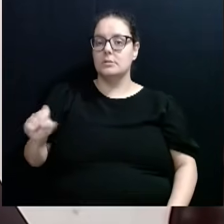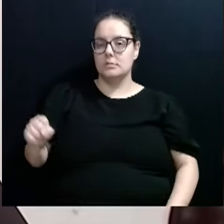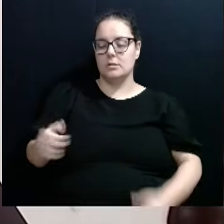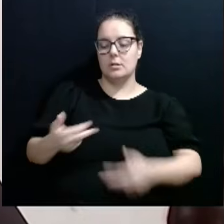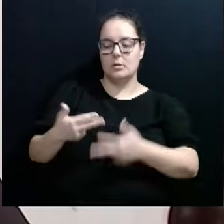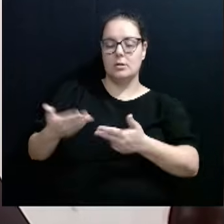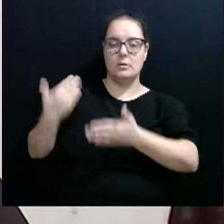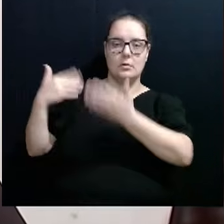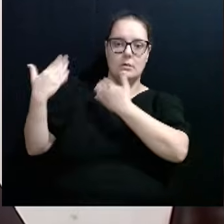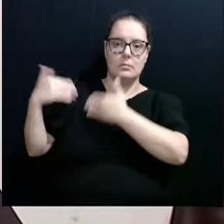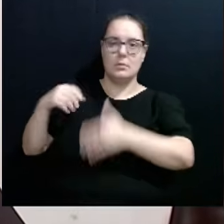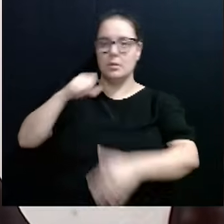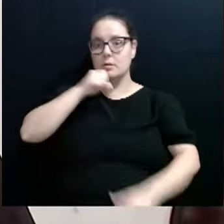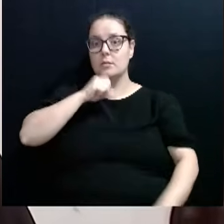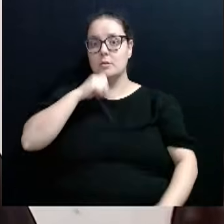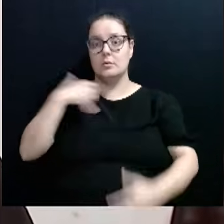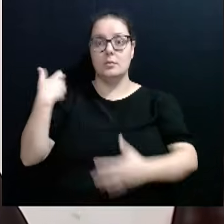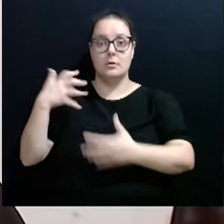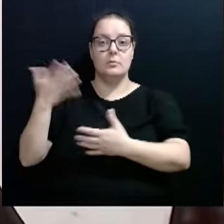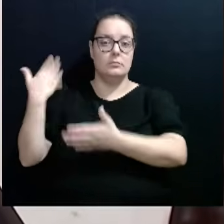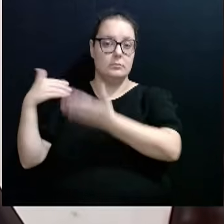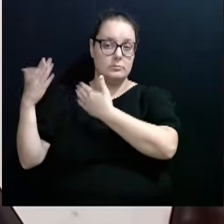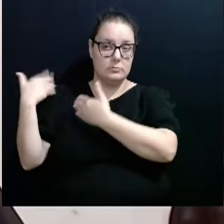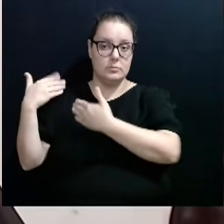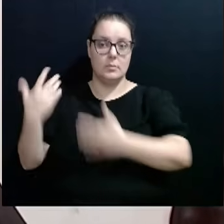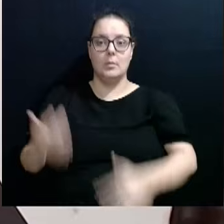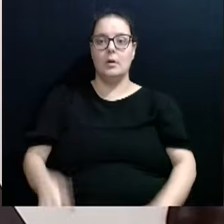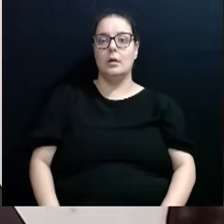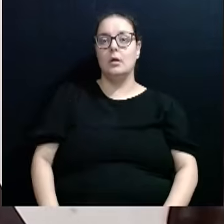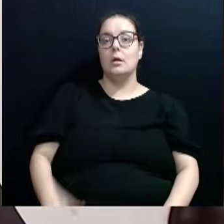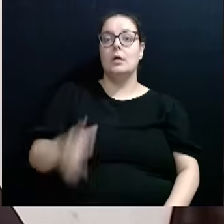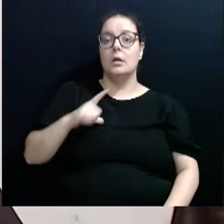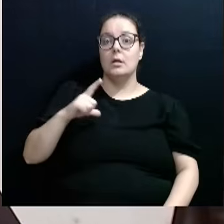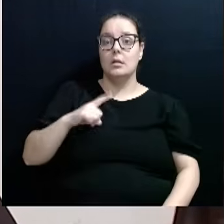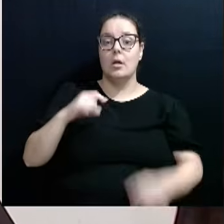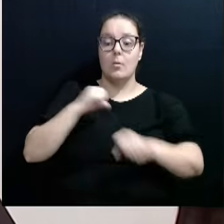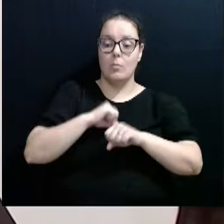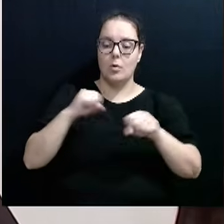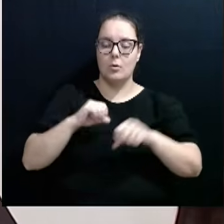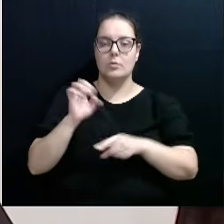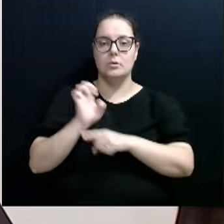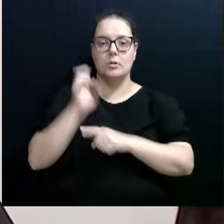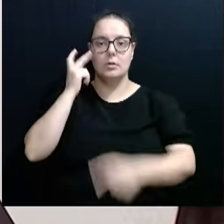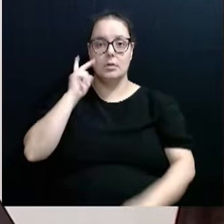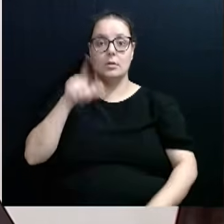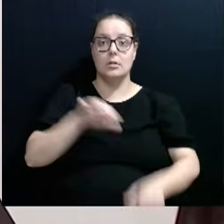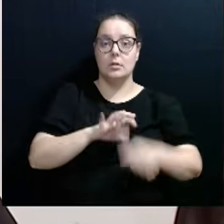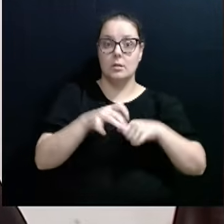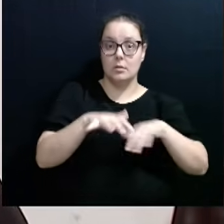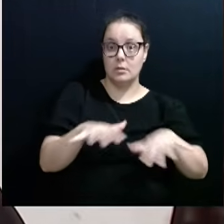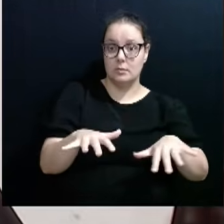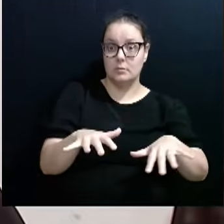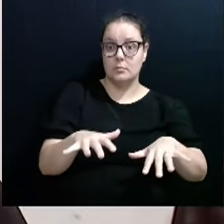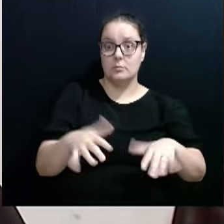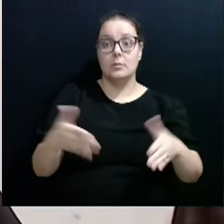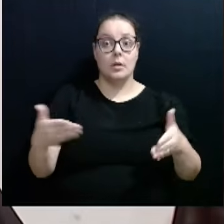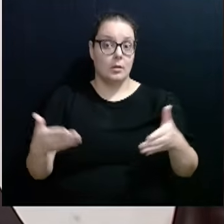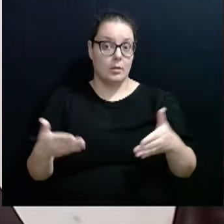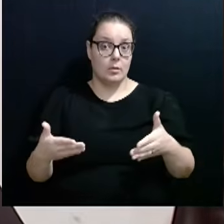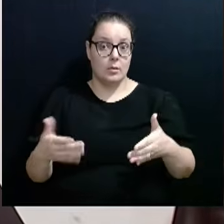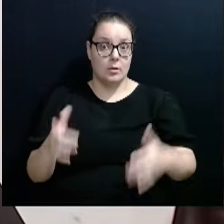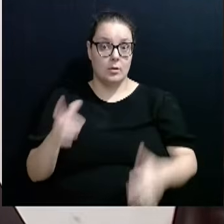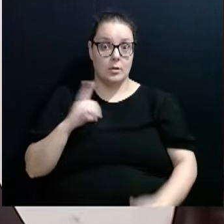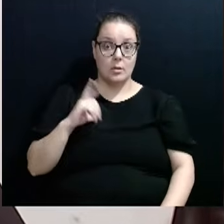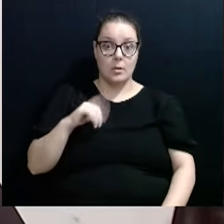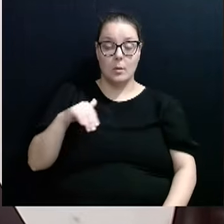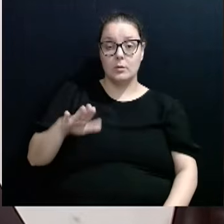de negócio e que teve um boom no estado de São Paulo pós-pandemia, que atualmente conta com mais de